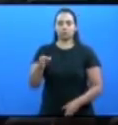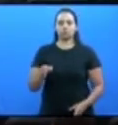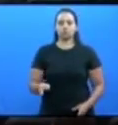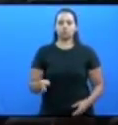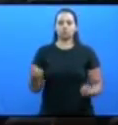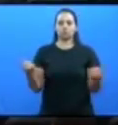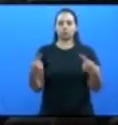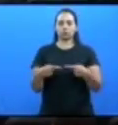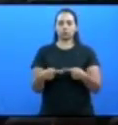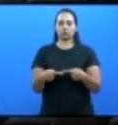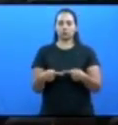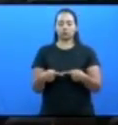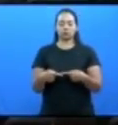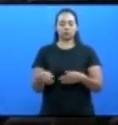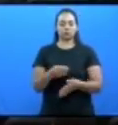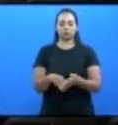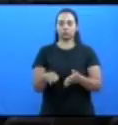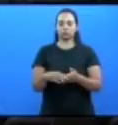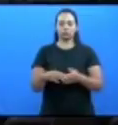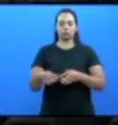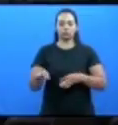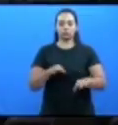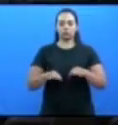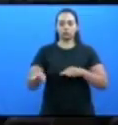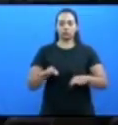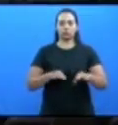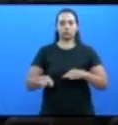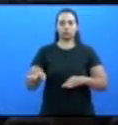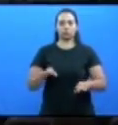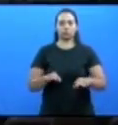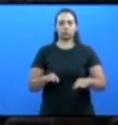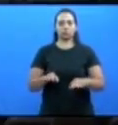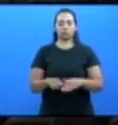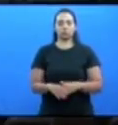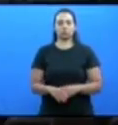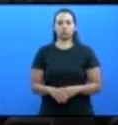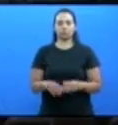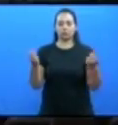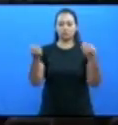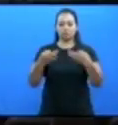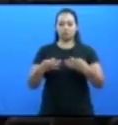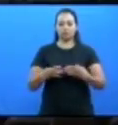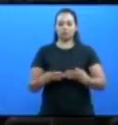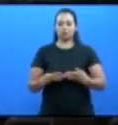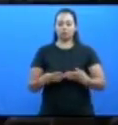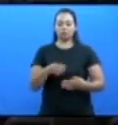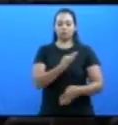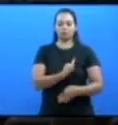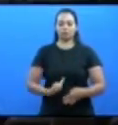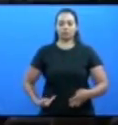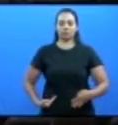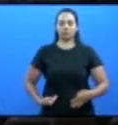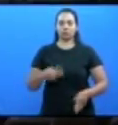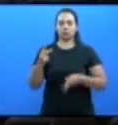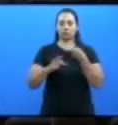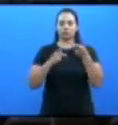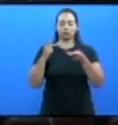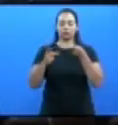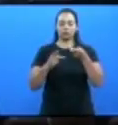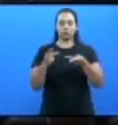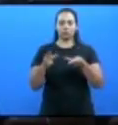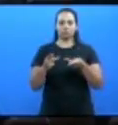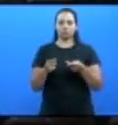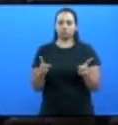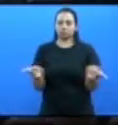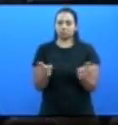contrário, elas estão todas inseridas no projeto agora. Olha, apenas para esclarecer, né, é uma questão regimental, e, na verdade, não há